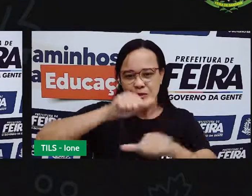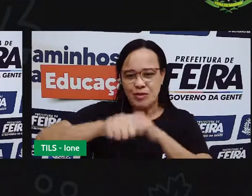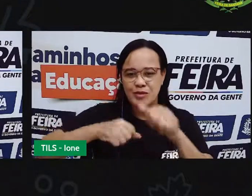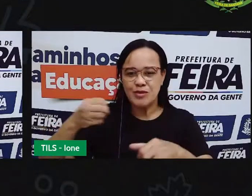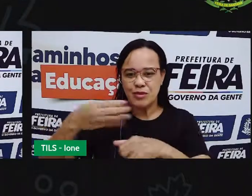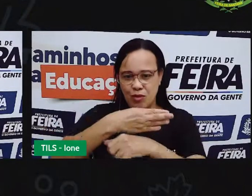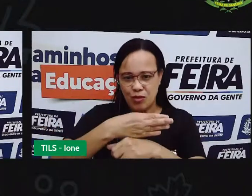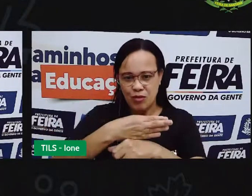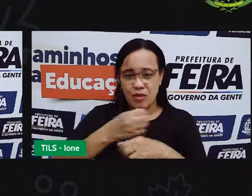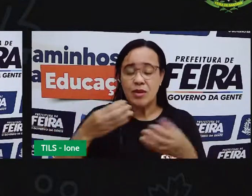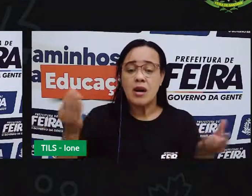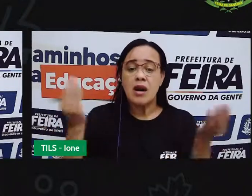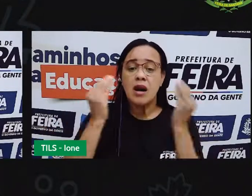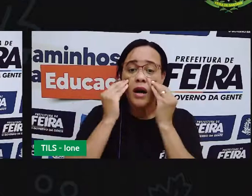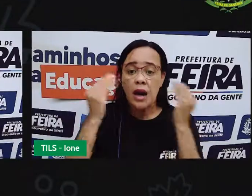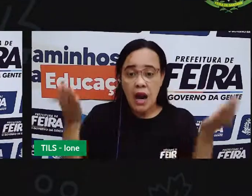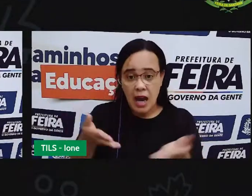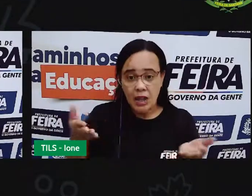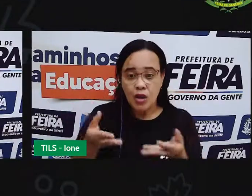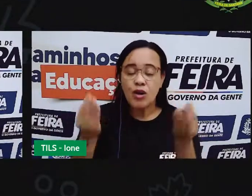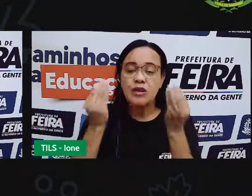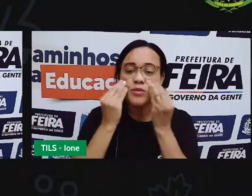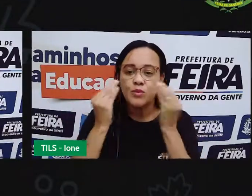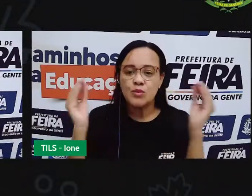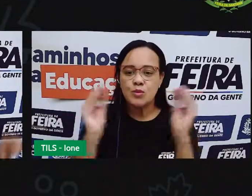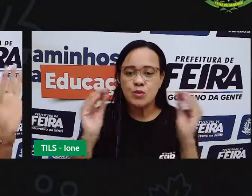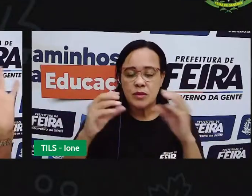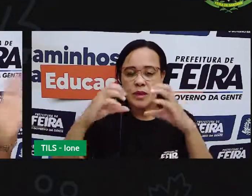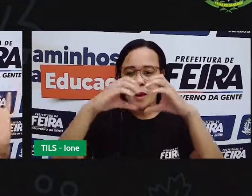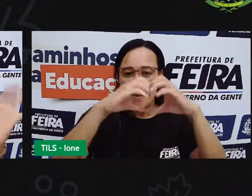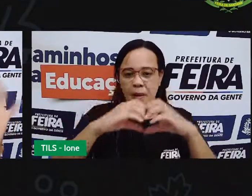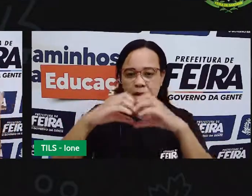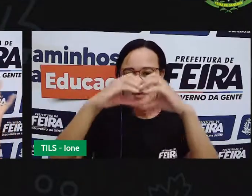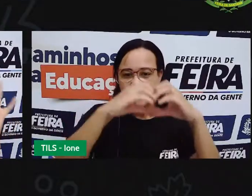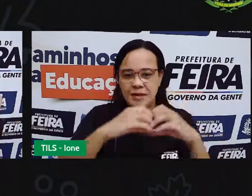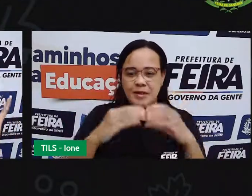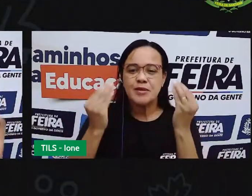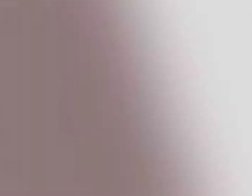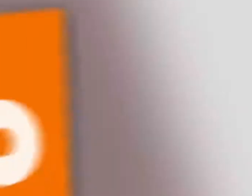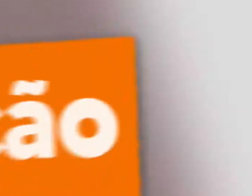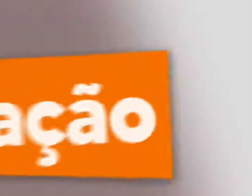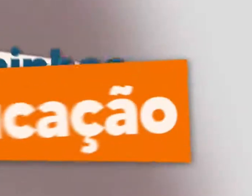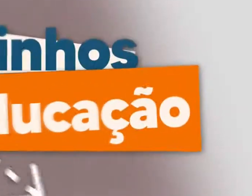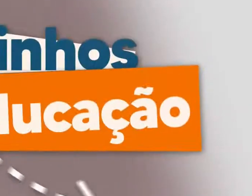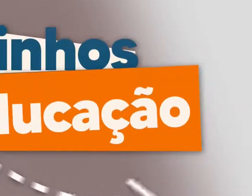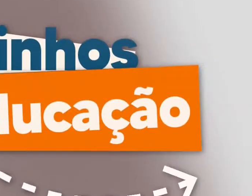aula. Beijo no coração. Tchau!